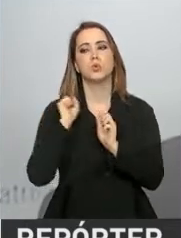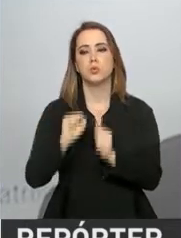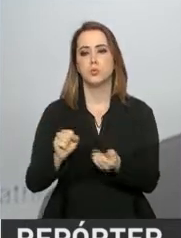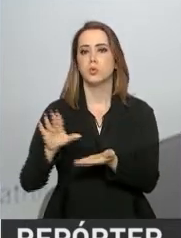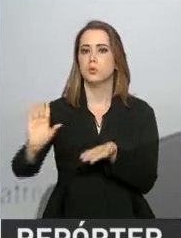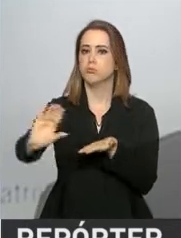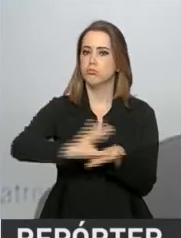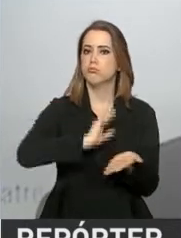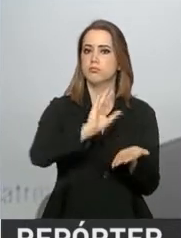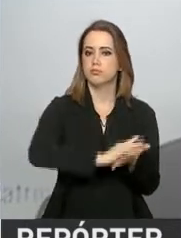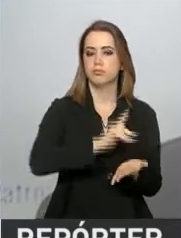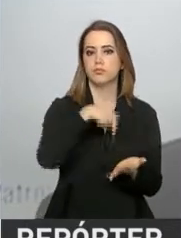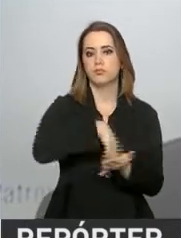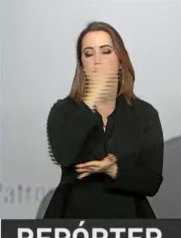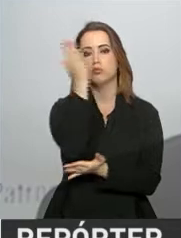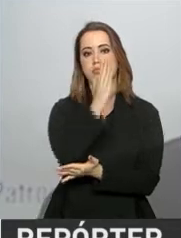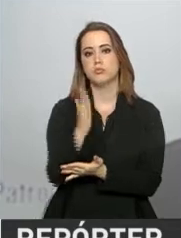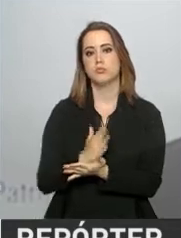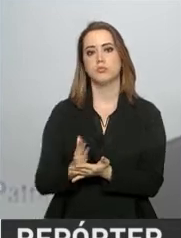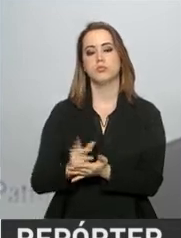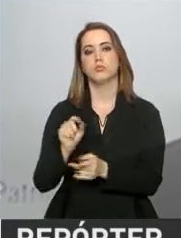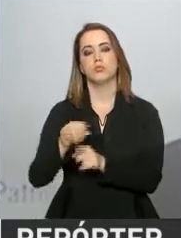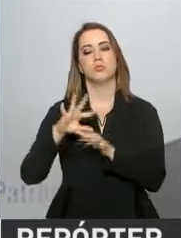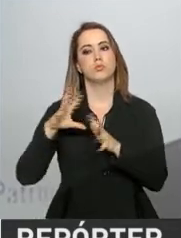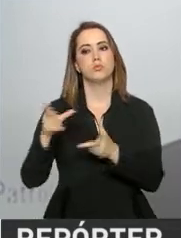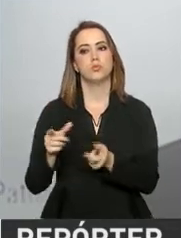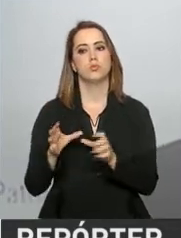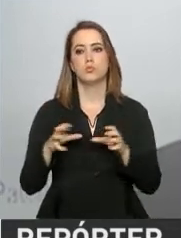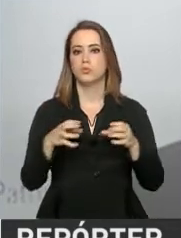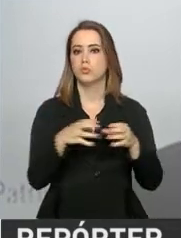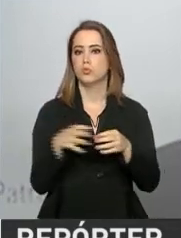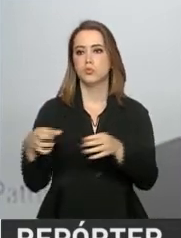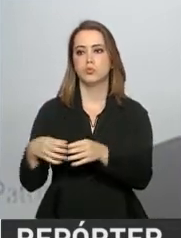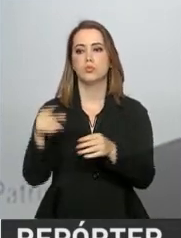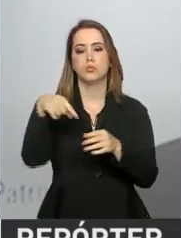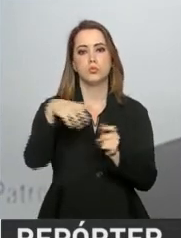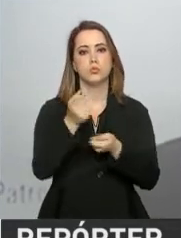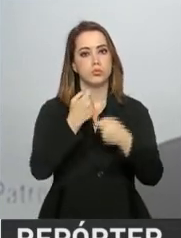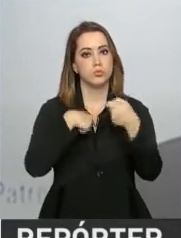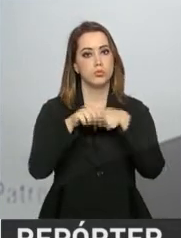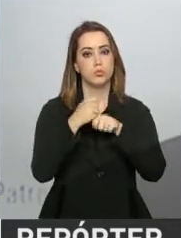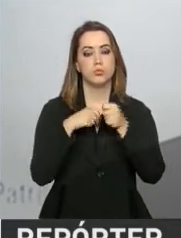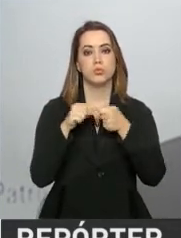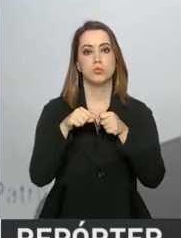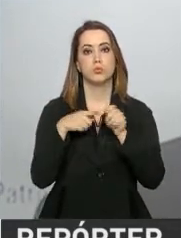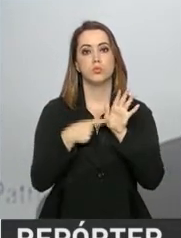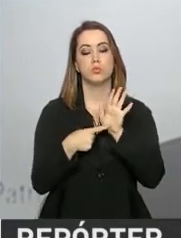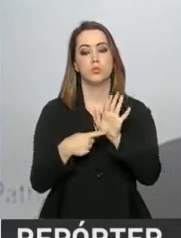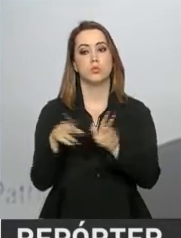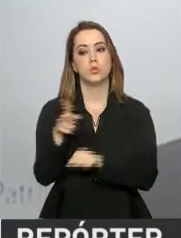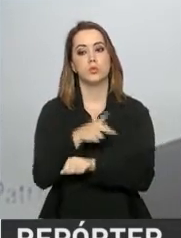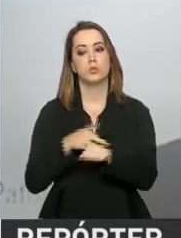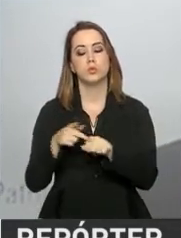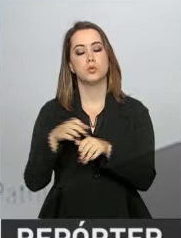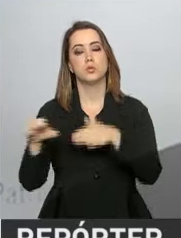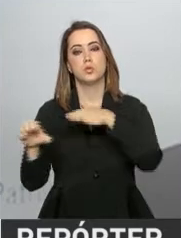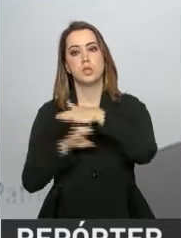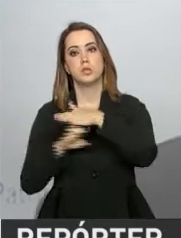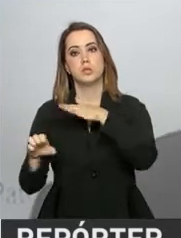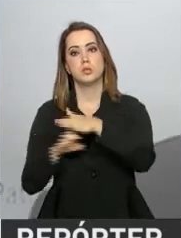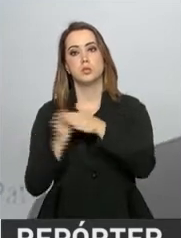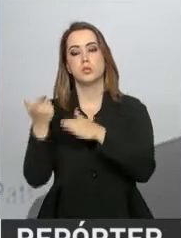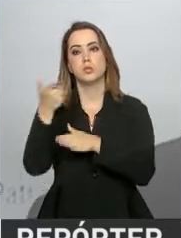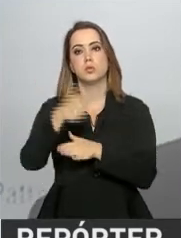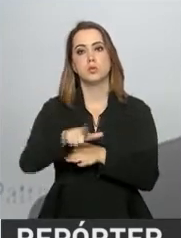investimentos no Brasil, no setor, em todos os setores brasileiros da economia, para os países, para os empresários de outros